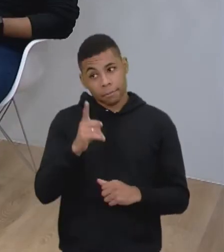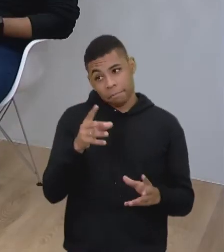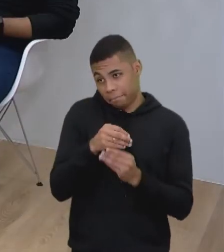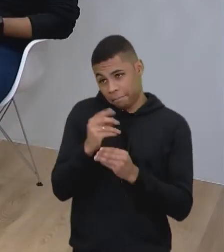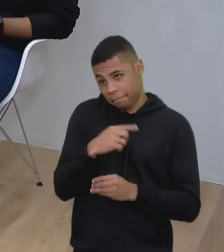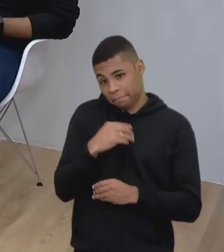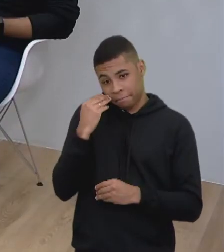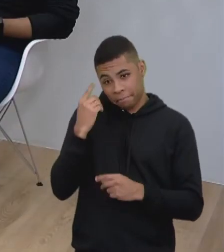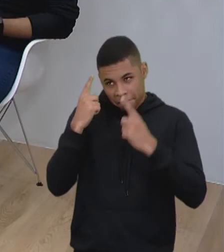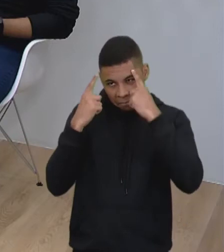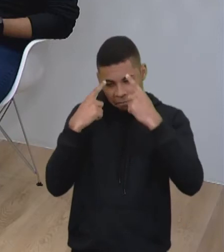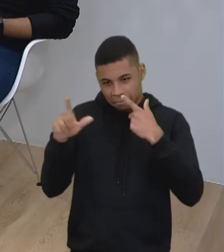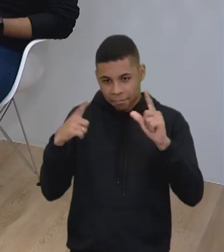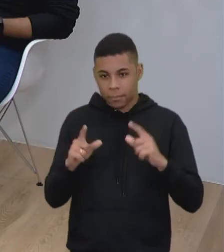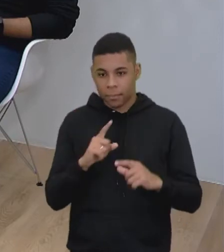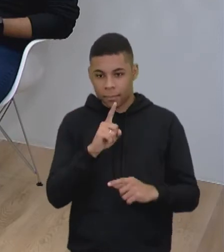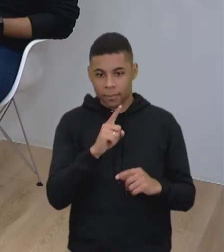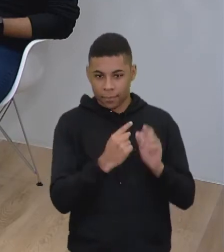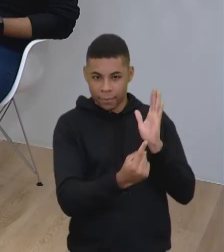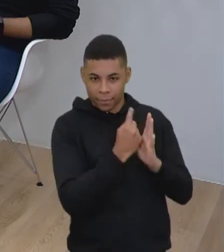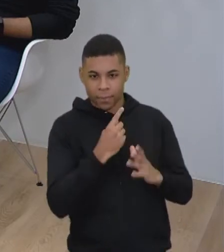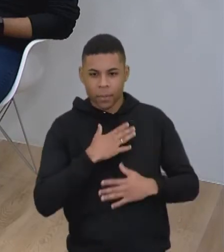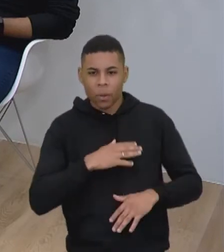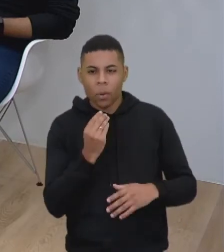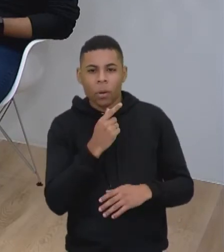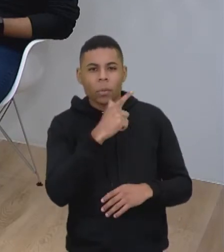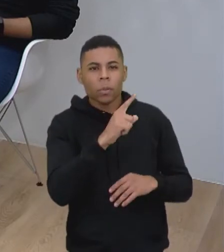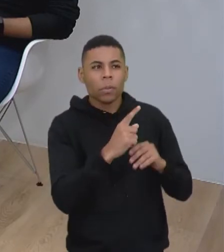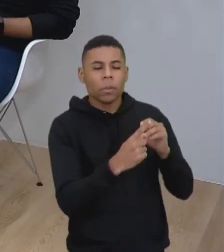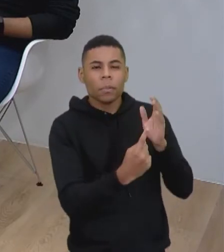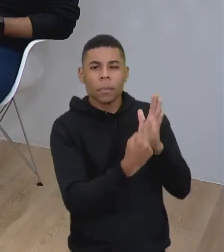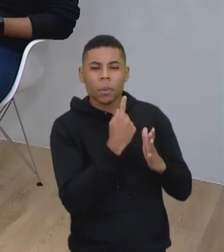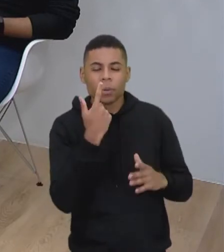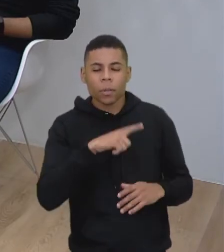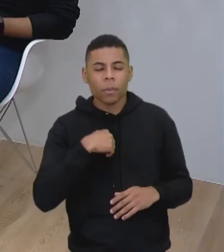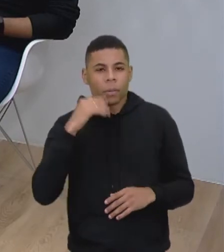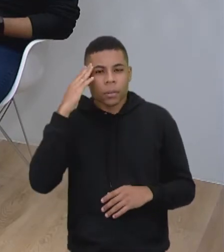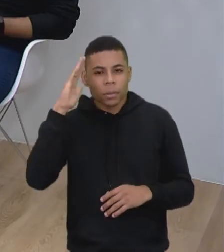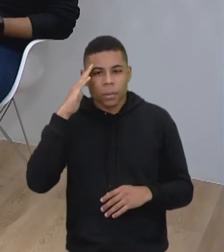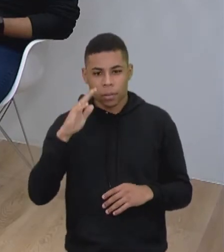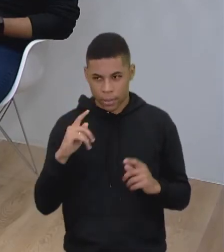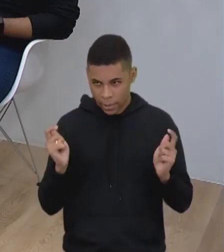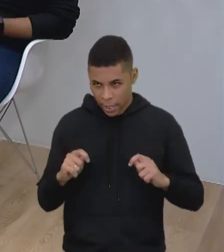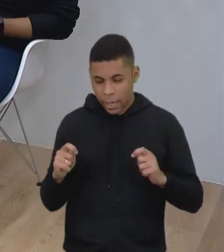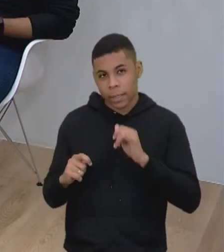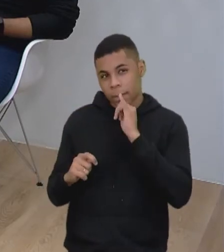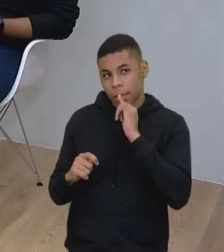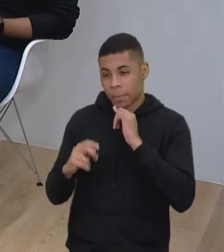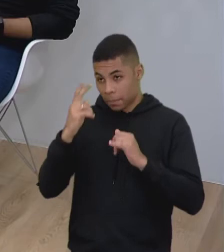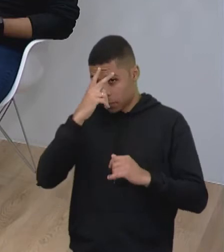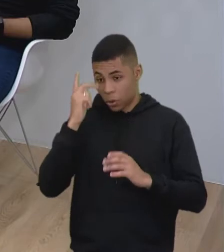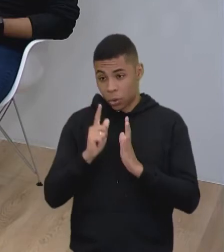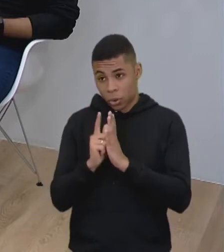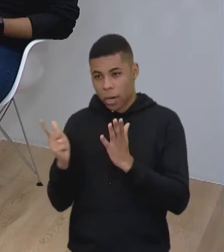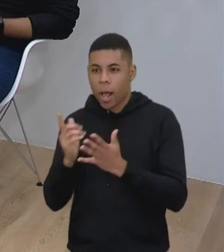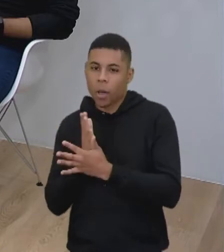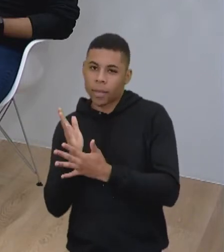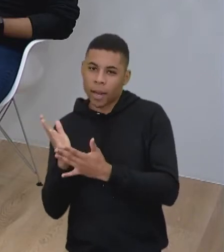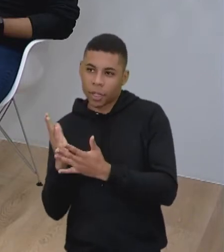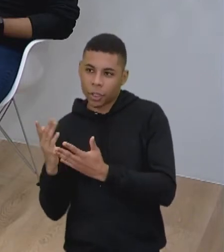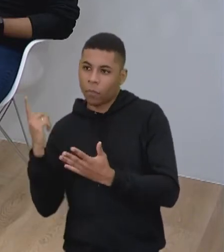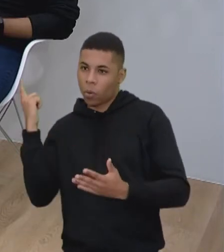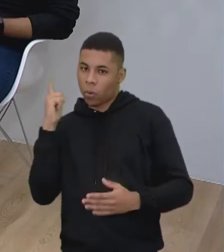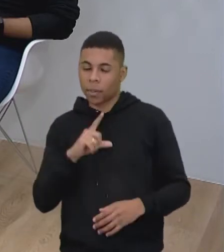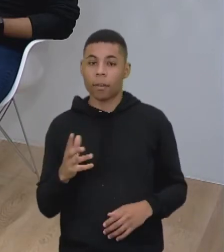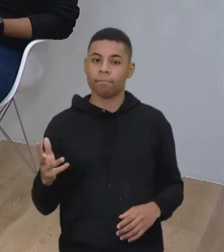improvisando. Pode fazer sua pergunta simples, que eu estou tranquilo aqui. Não, ia falar sobre isso, é possível que um jornalismo alternativo